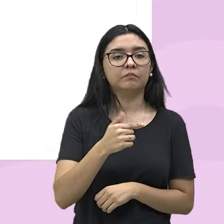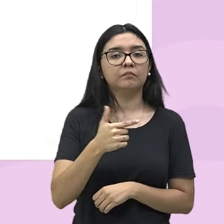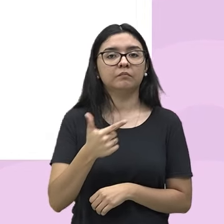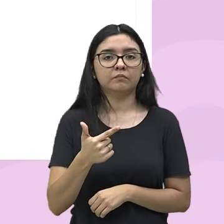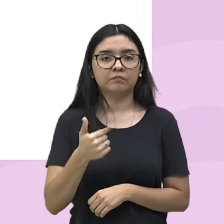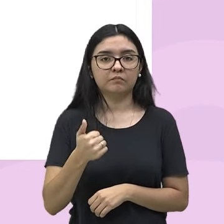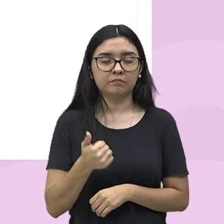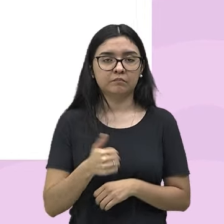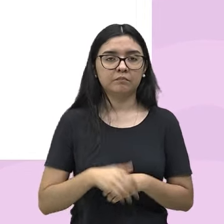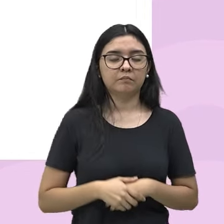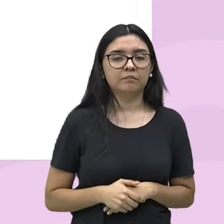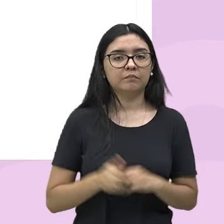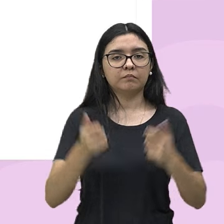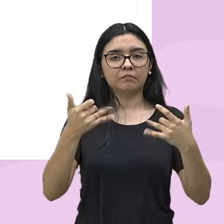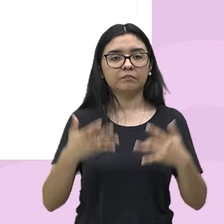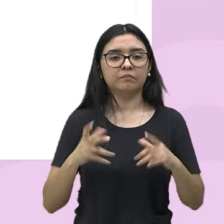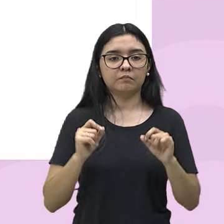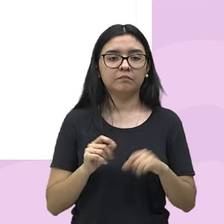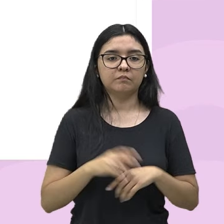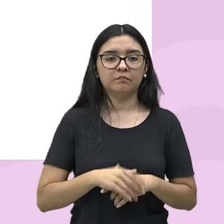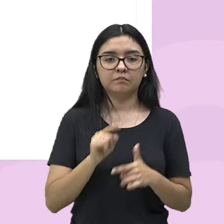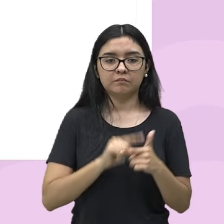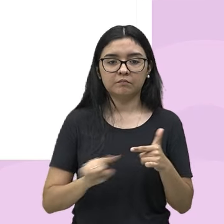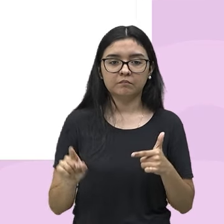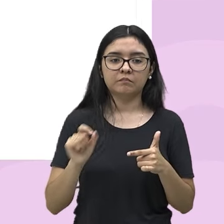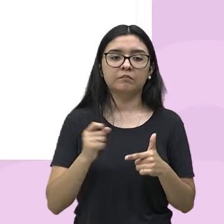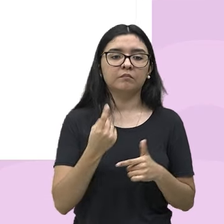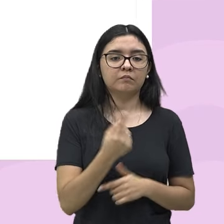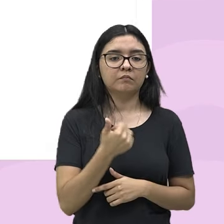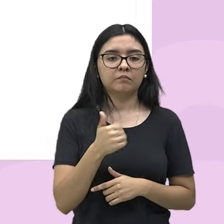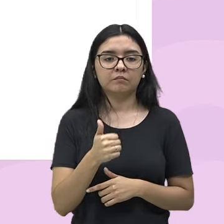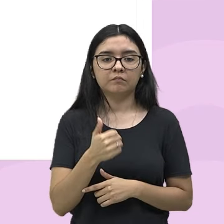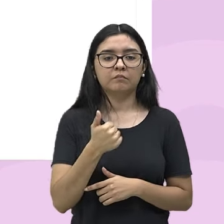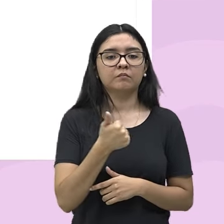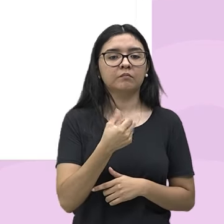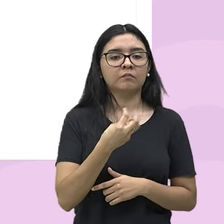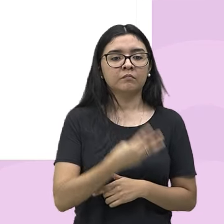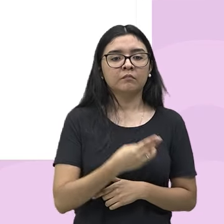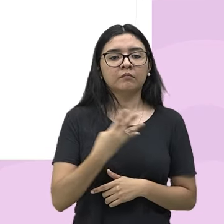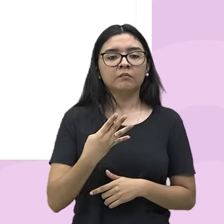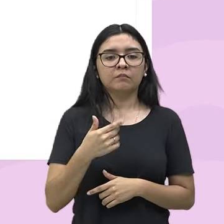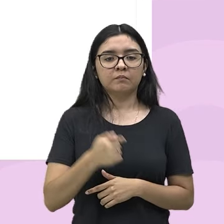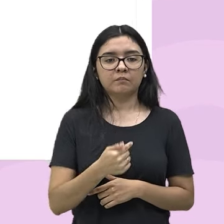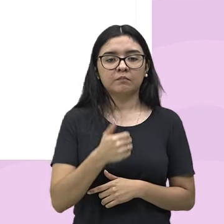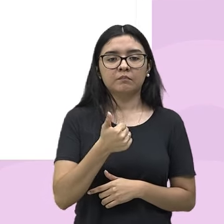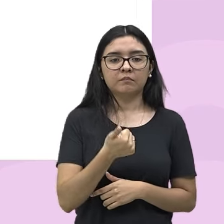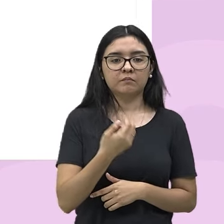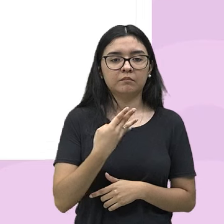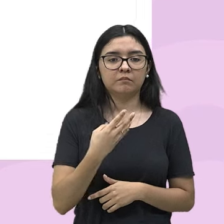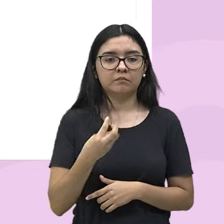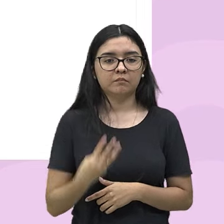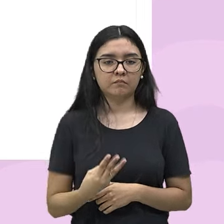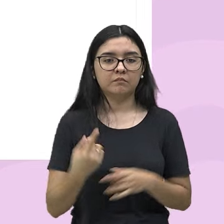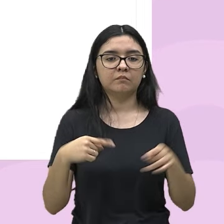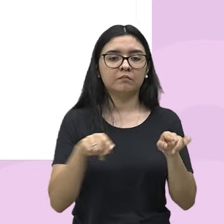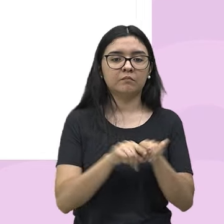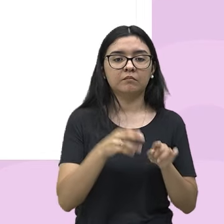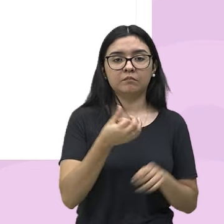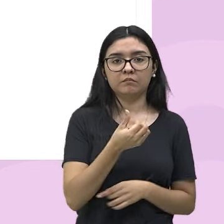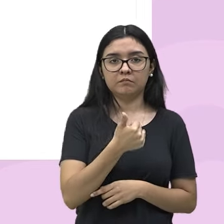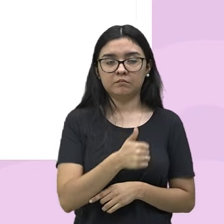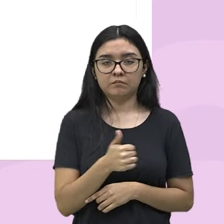6.721. Ele disse, ó, é divisível por 1, por 13, por 47, por 143, por 517, por 611. Vai